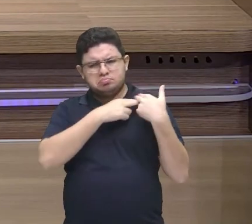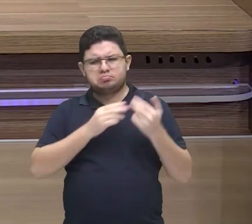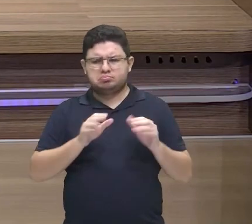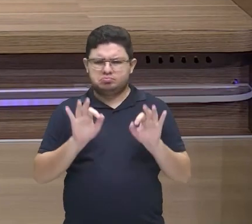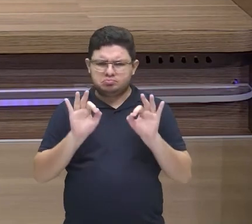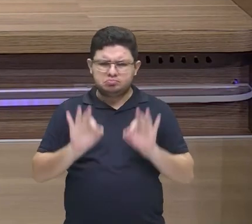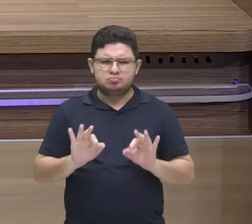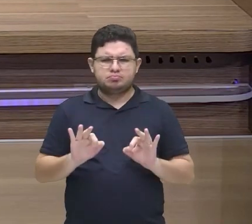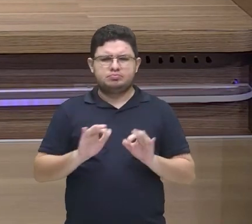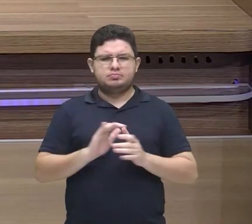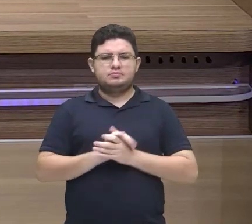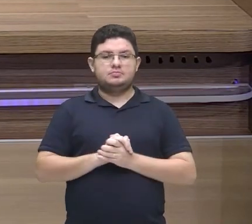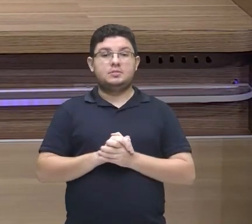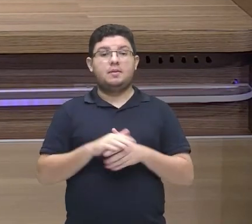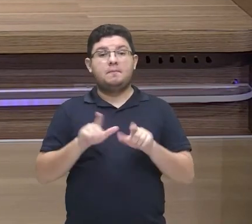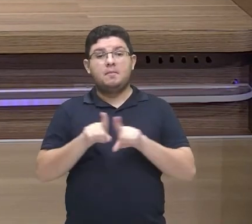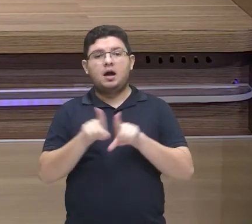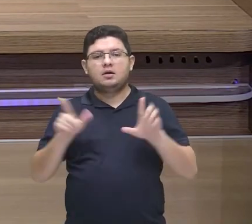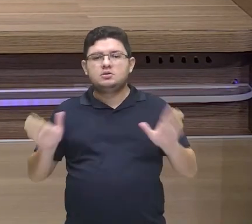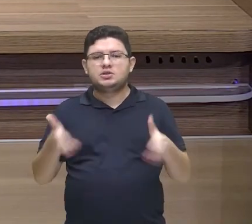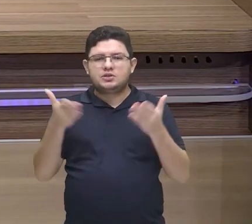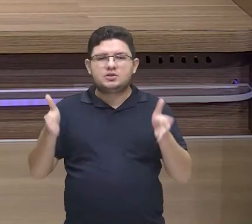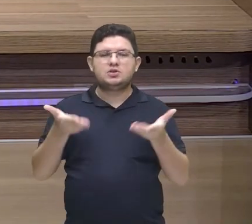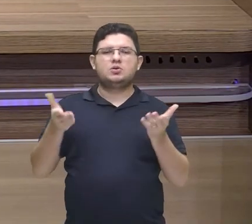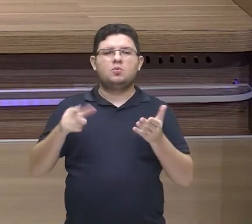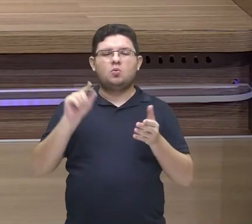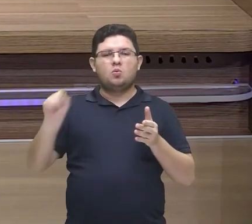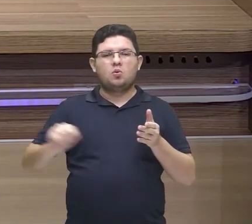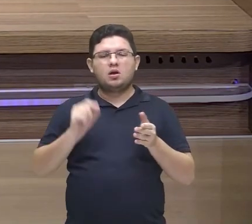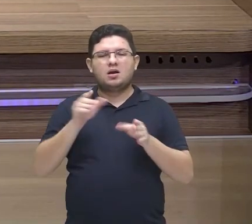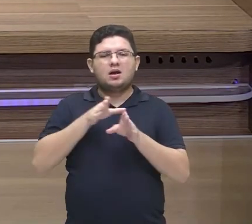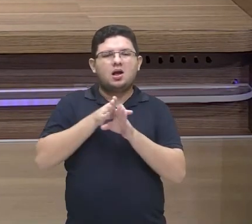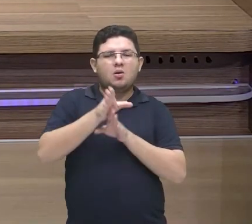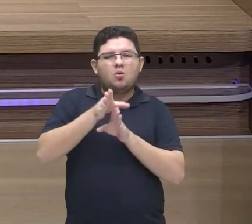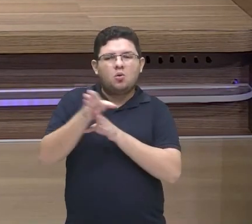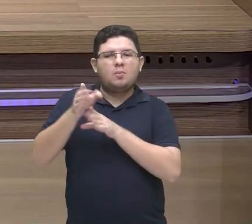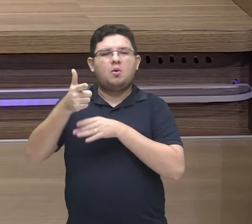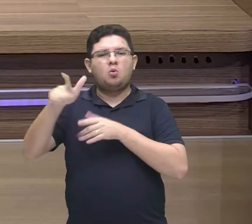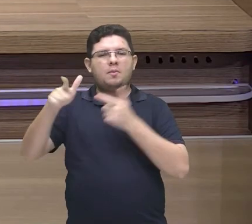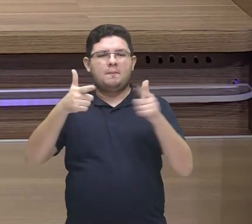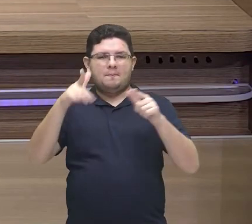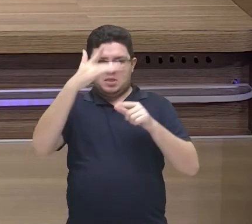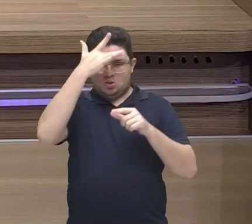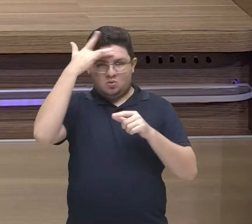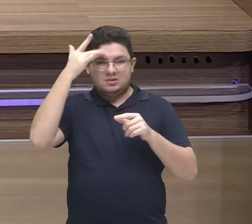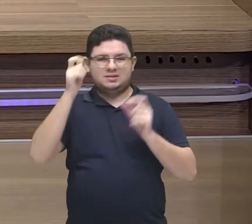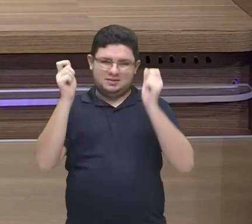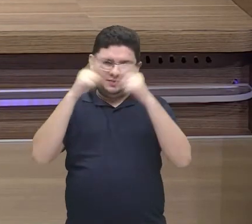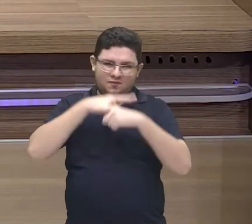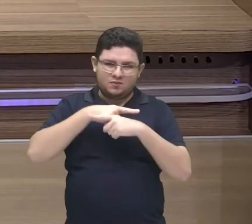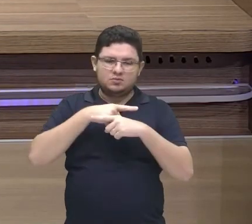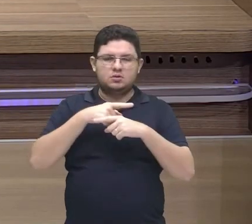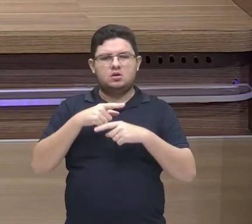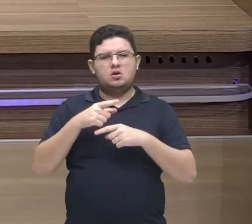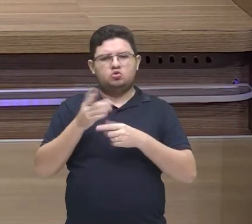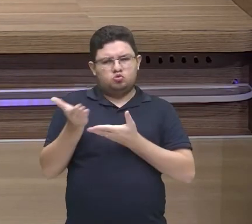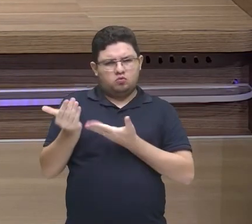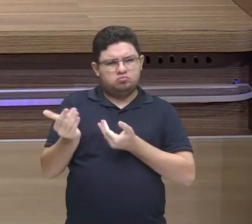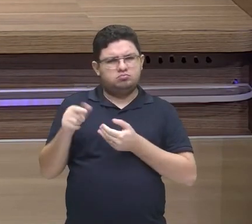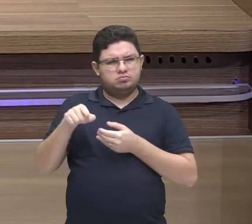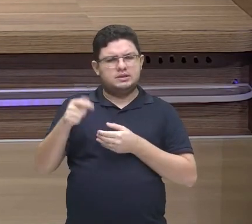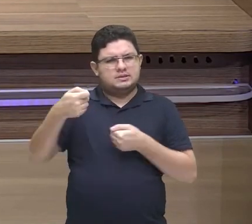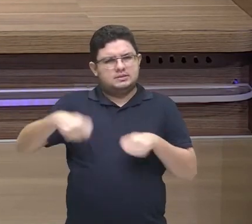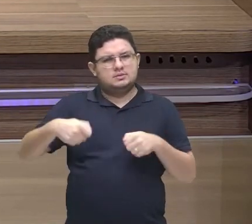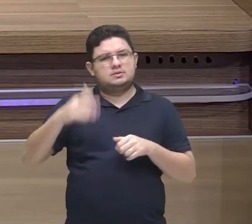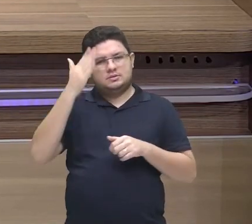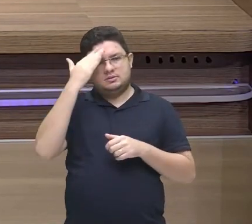é difícil a gente conseguir transmitir para as outras pessoas. O adolescente tem que saber disso, né? Porque ele não tem com 10, 11 anos de idade, não tem. Mas